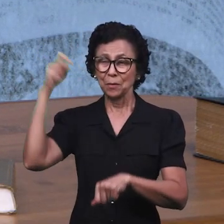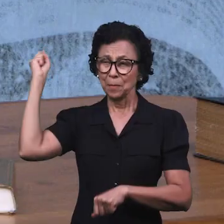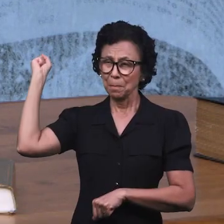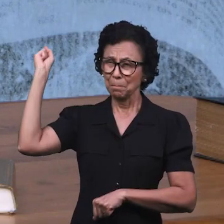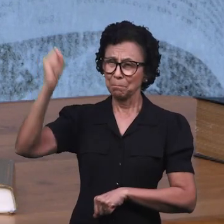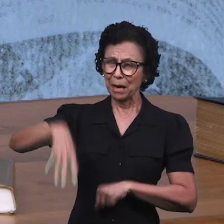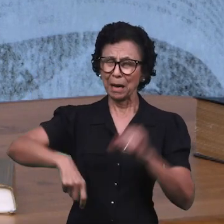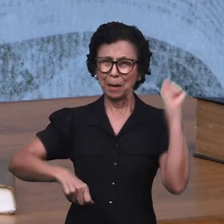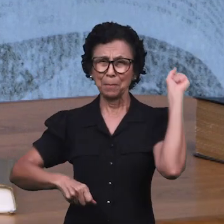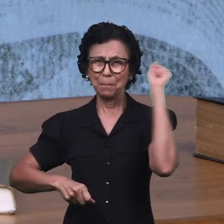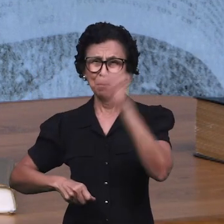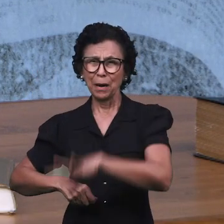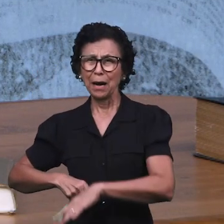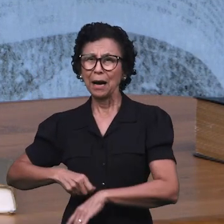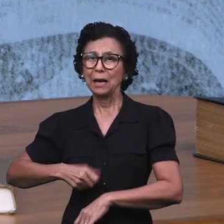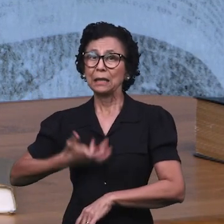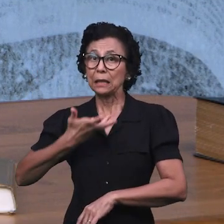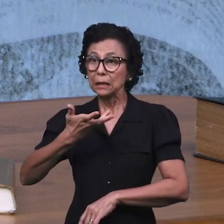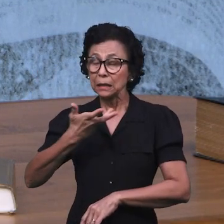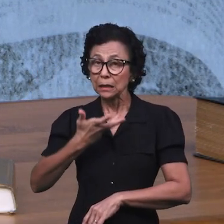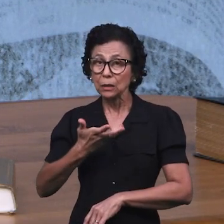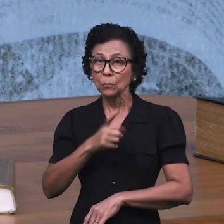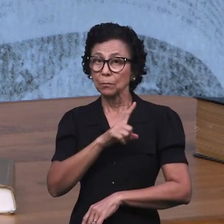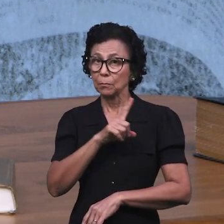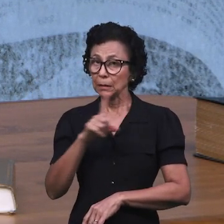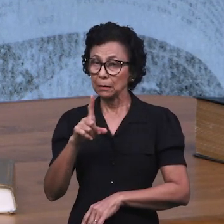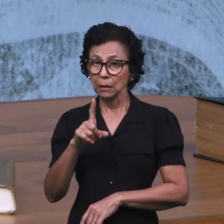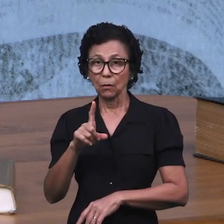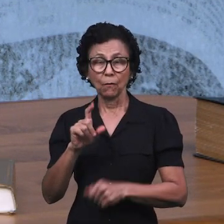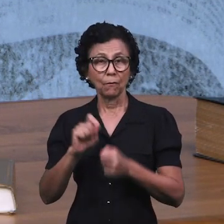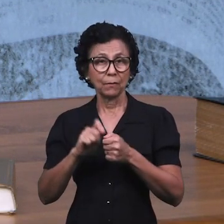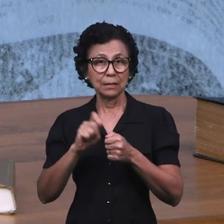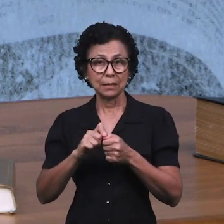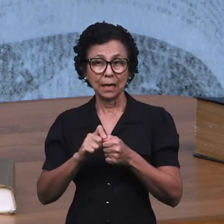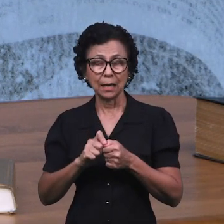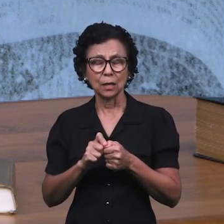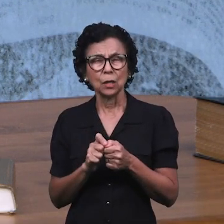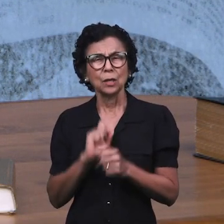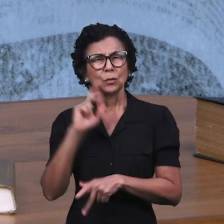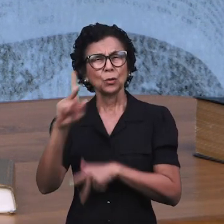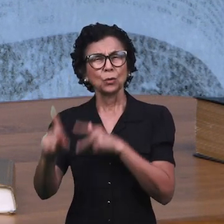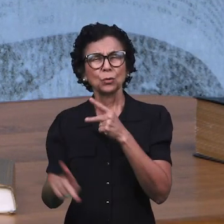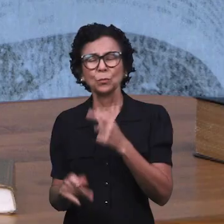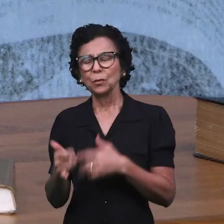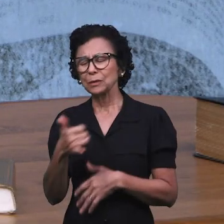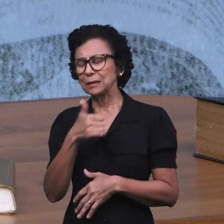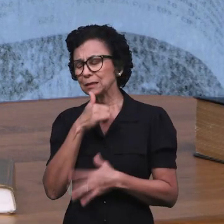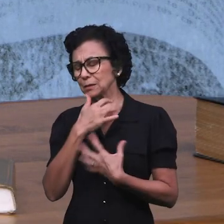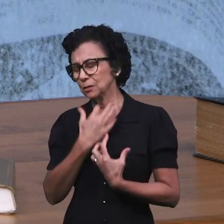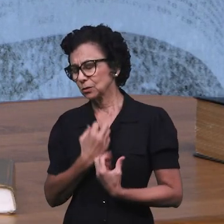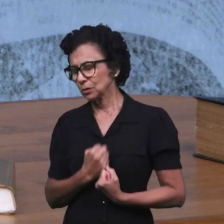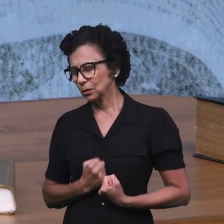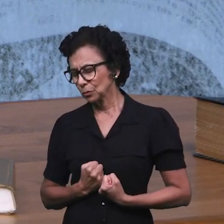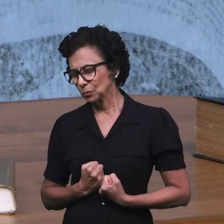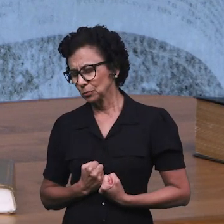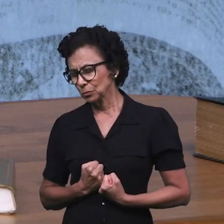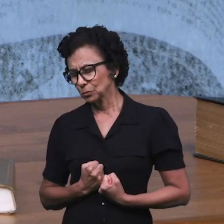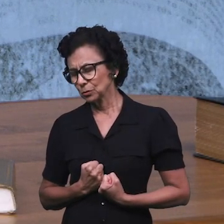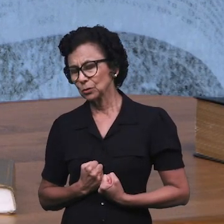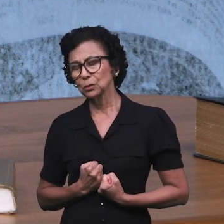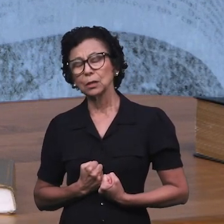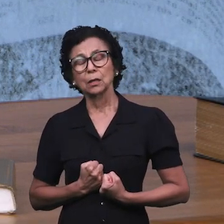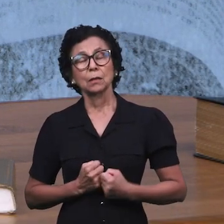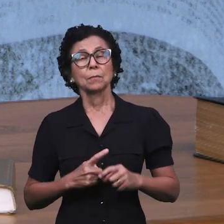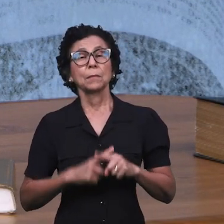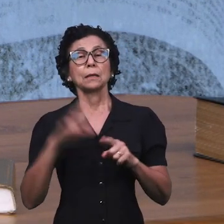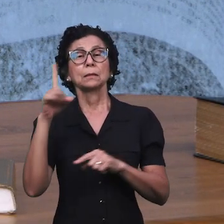amargura, cada um por causa dos seus filhos e das suas filhas. Todavia, Davi se esforçou no Senhor,